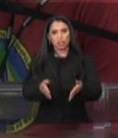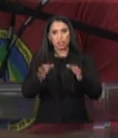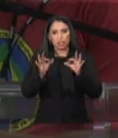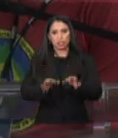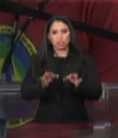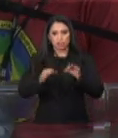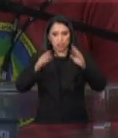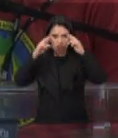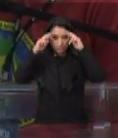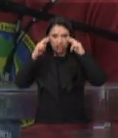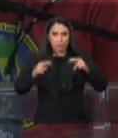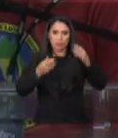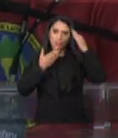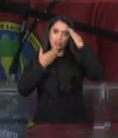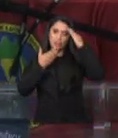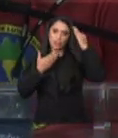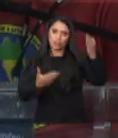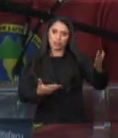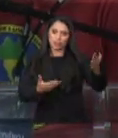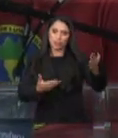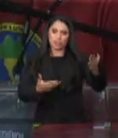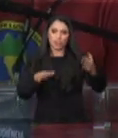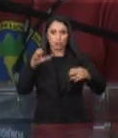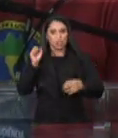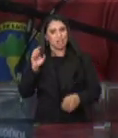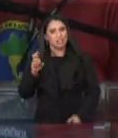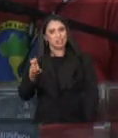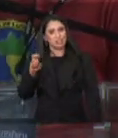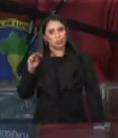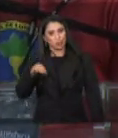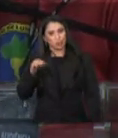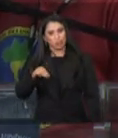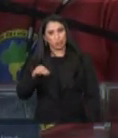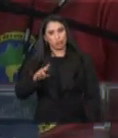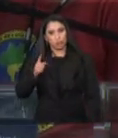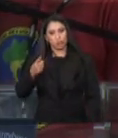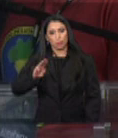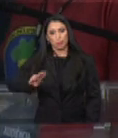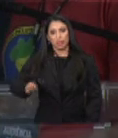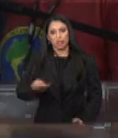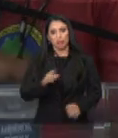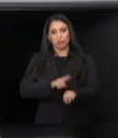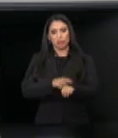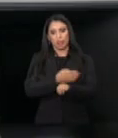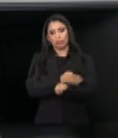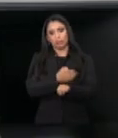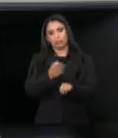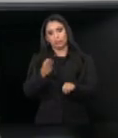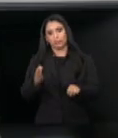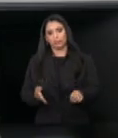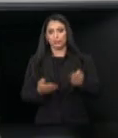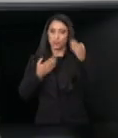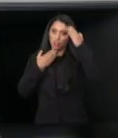entregar esse material e agradecer nos outros a mais porque cinco minutos se torna um milhão de tempo obrigado obrigado